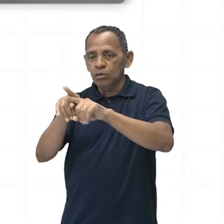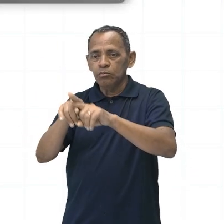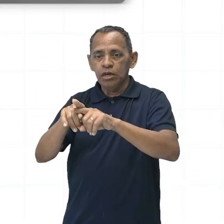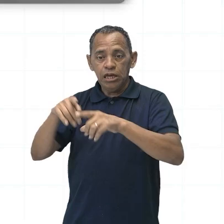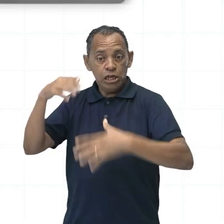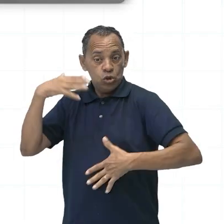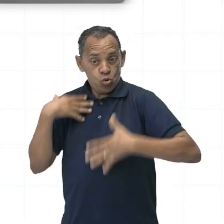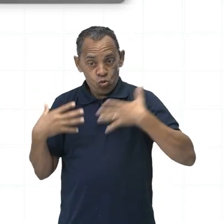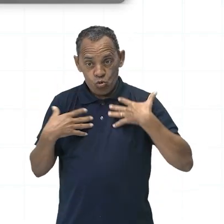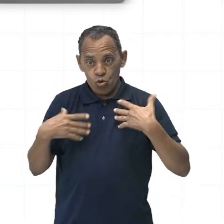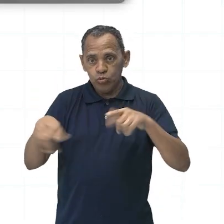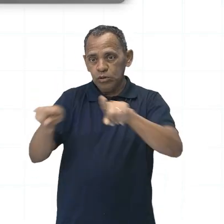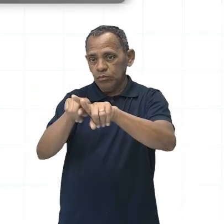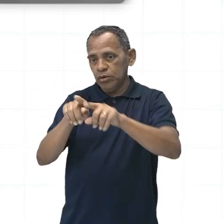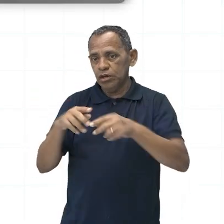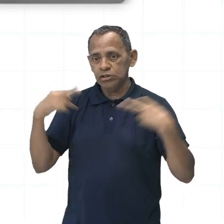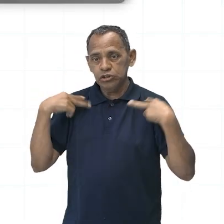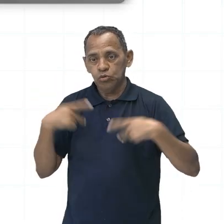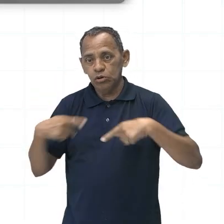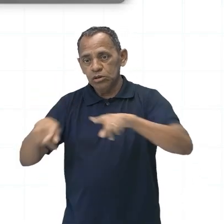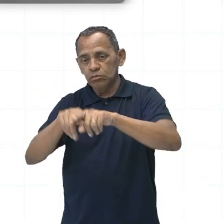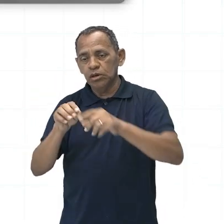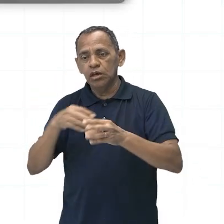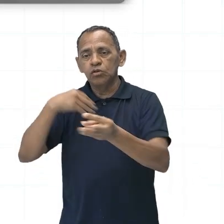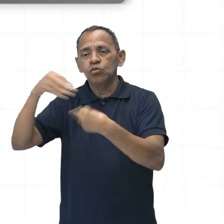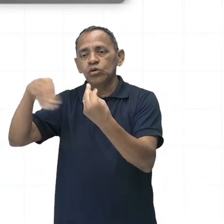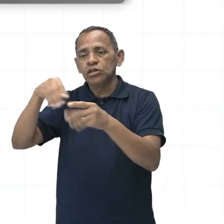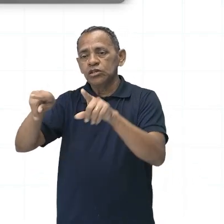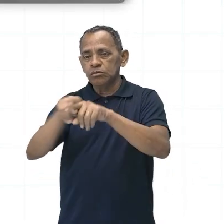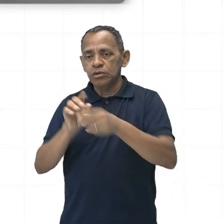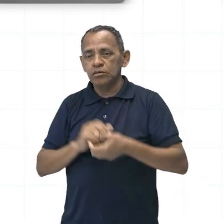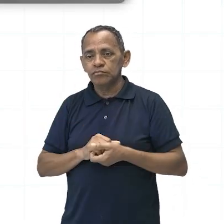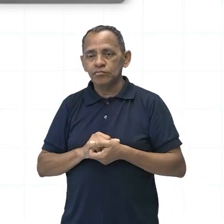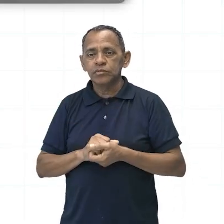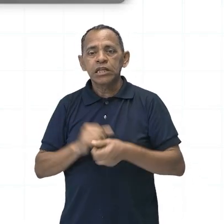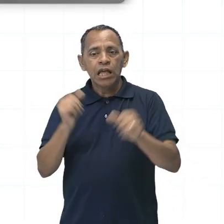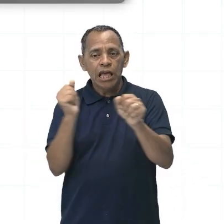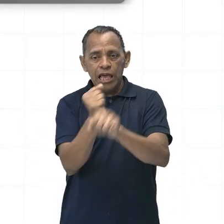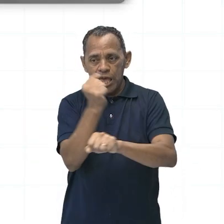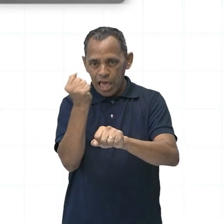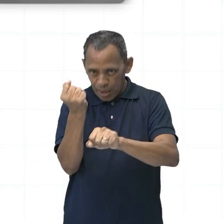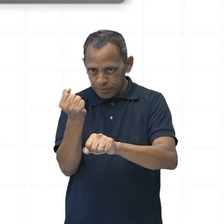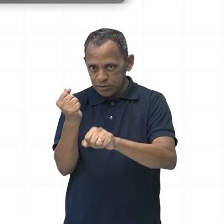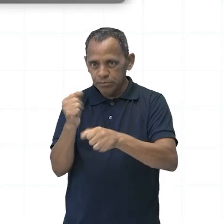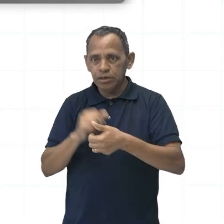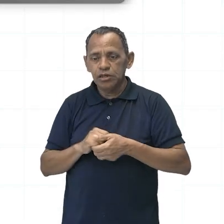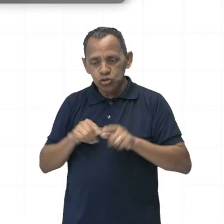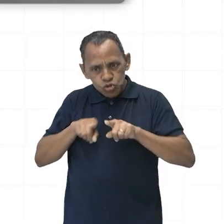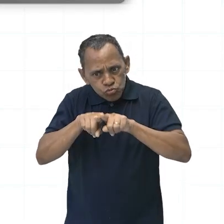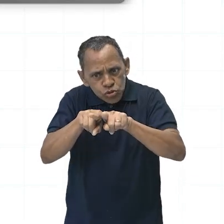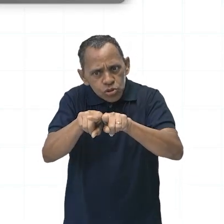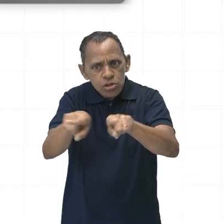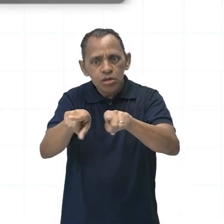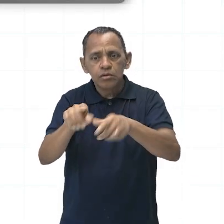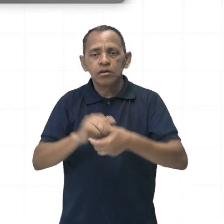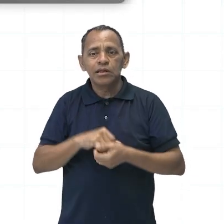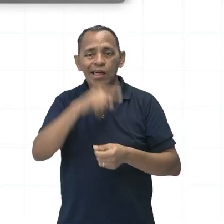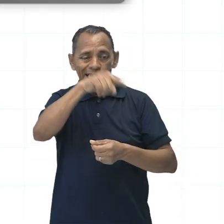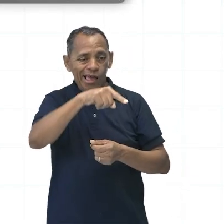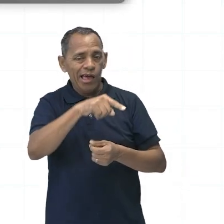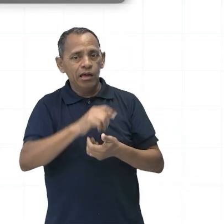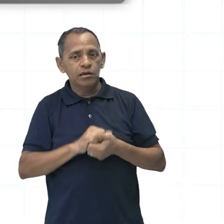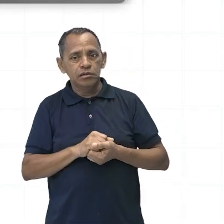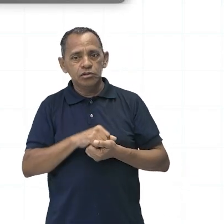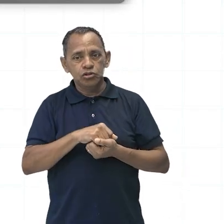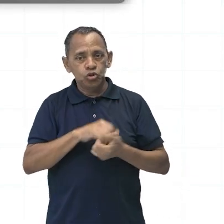buscando fluidez e naturalidade. Quebra de simetria, o que acontecia no balé, que era simétrico, aqui não, vai ter essa